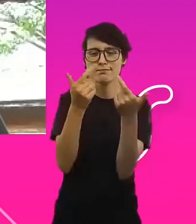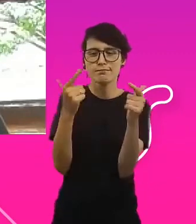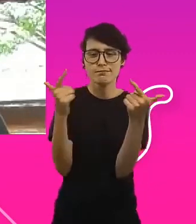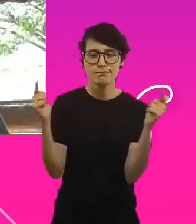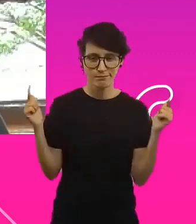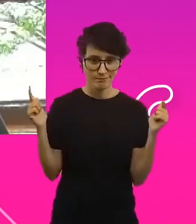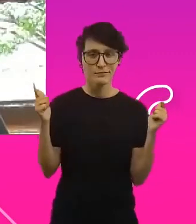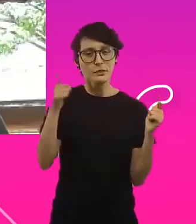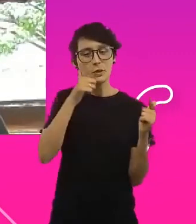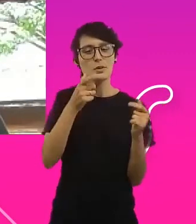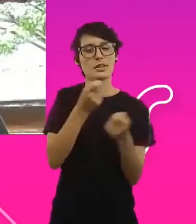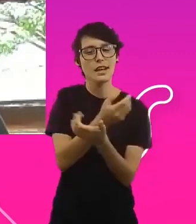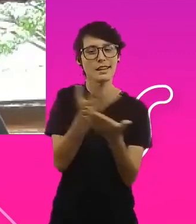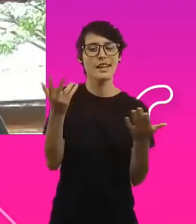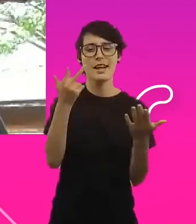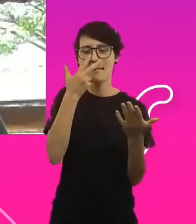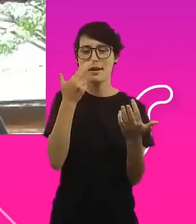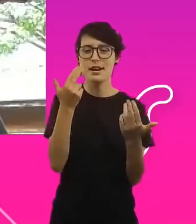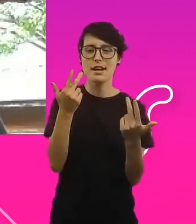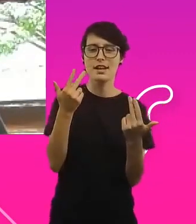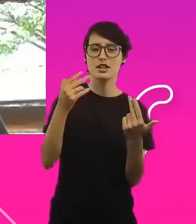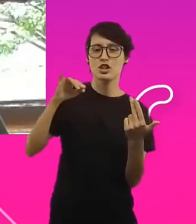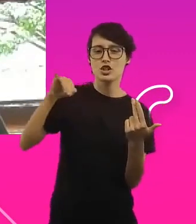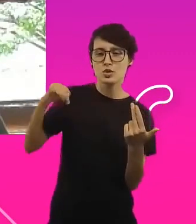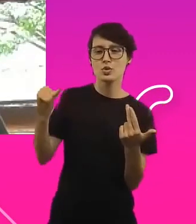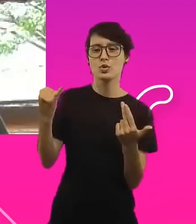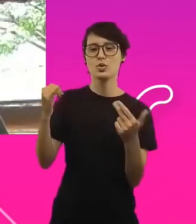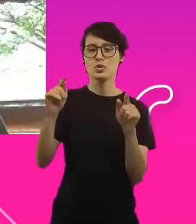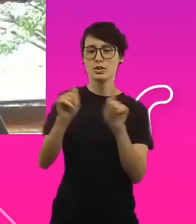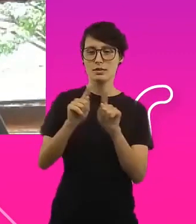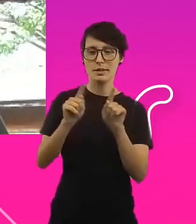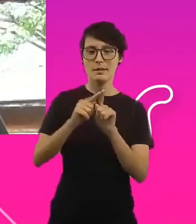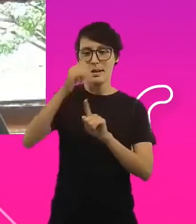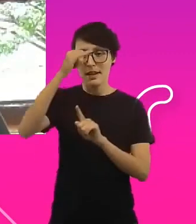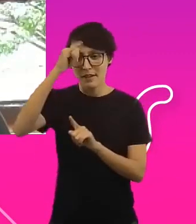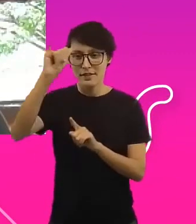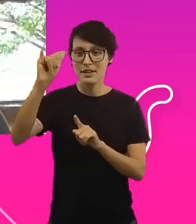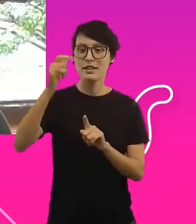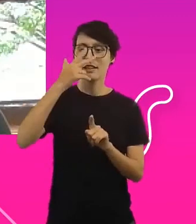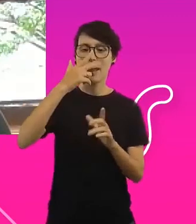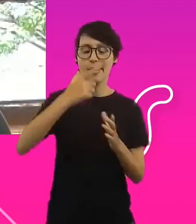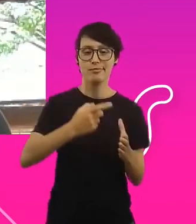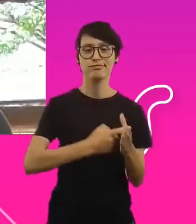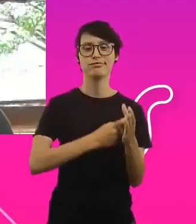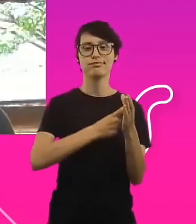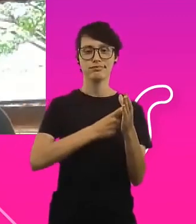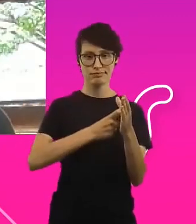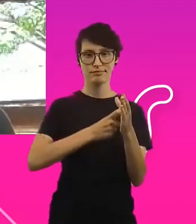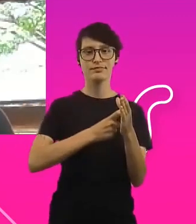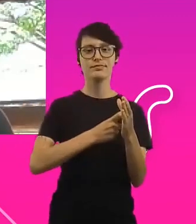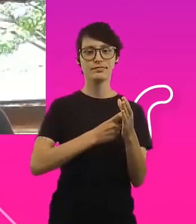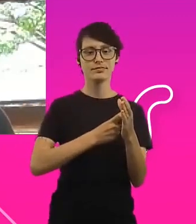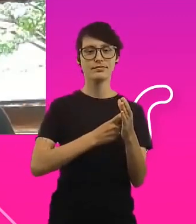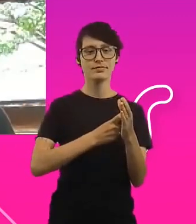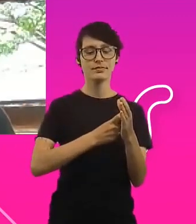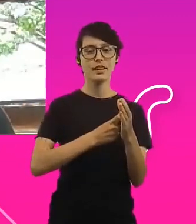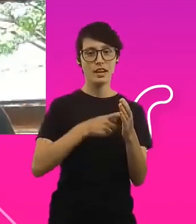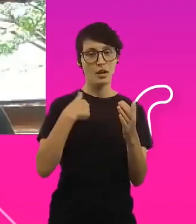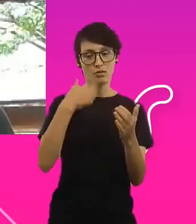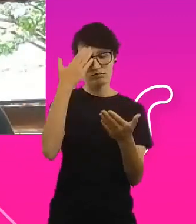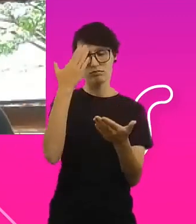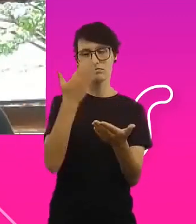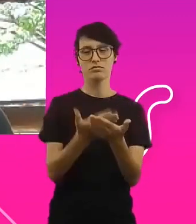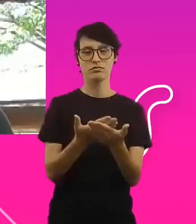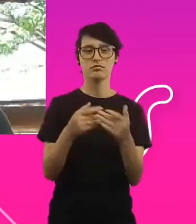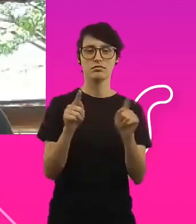essa questão do juro, até para prevenir essa questão do endividamento, né, e eu acredito muito, assim, que a questão